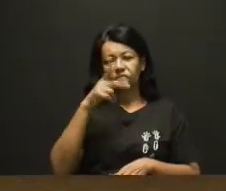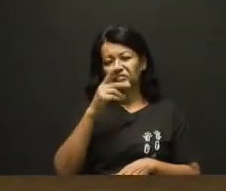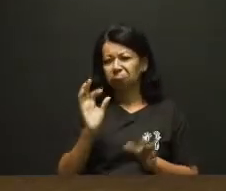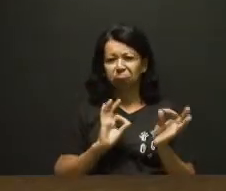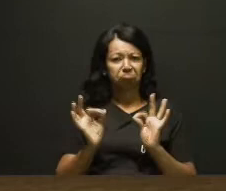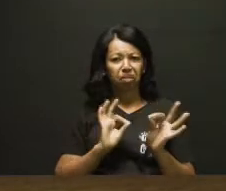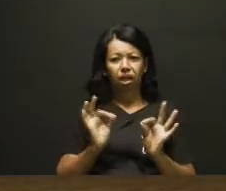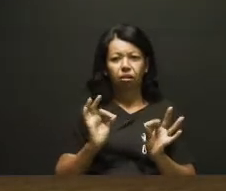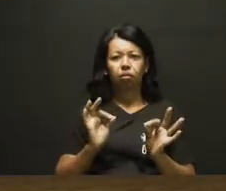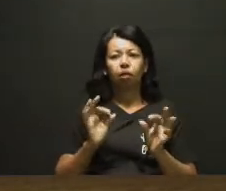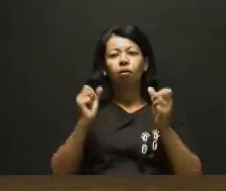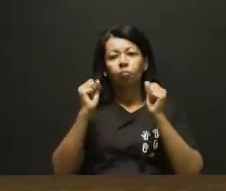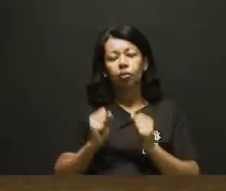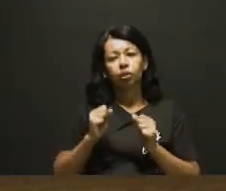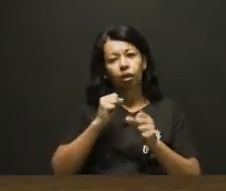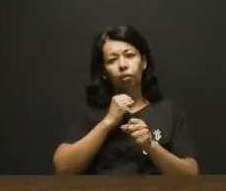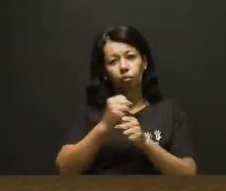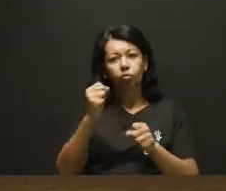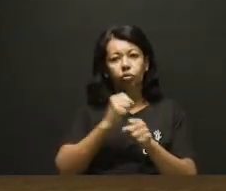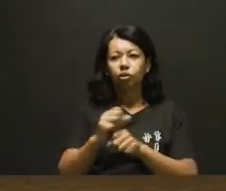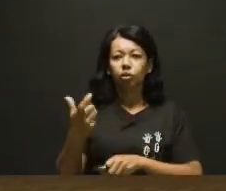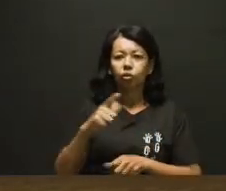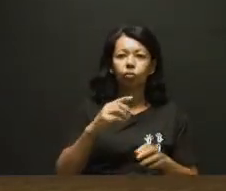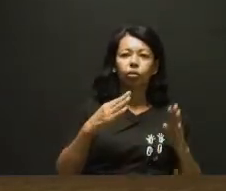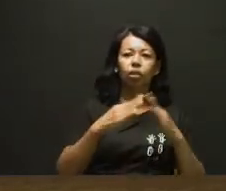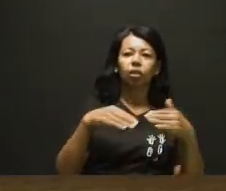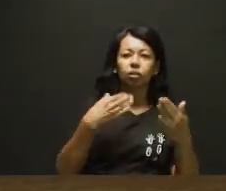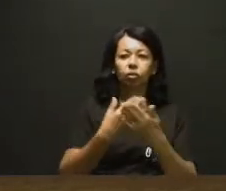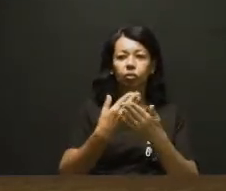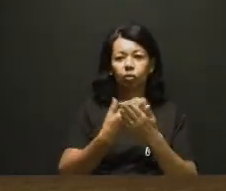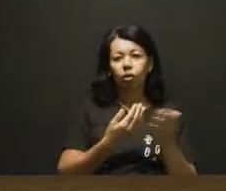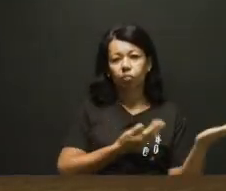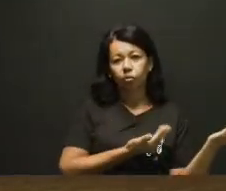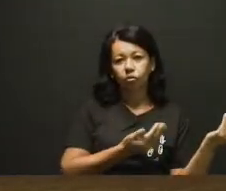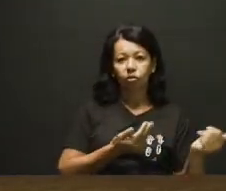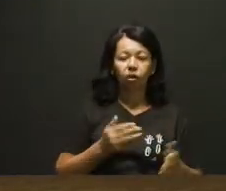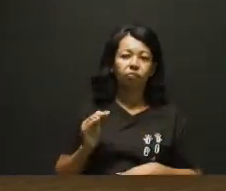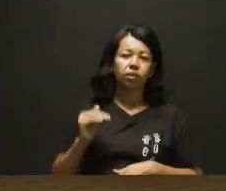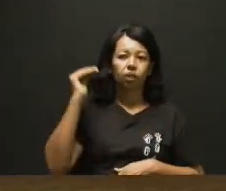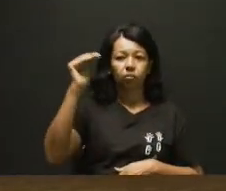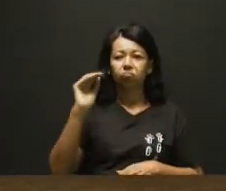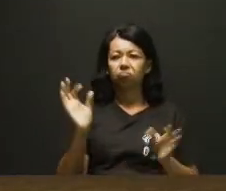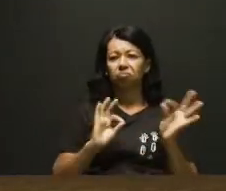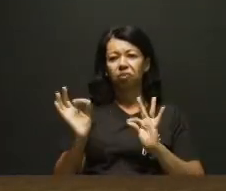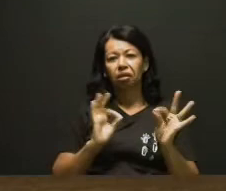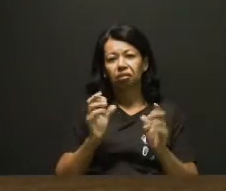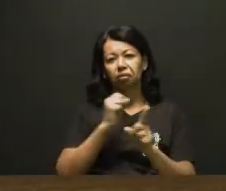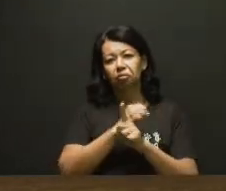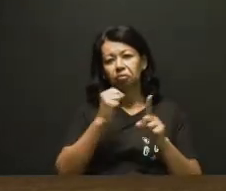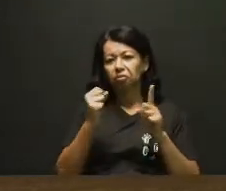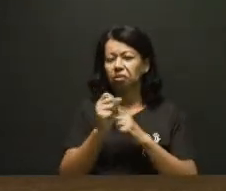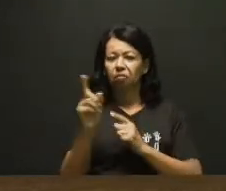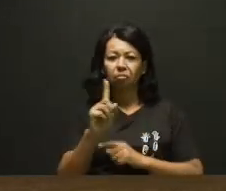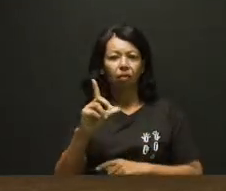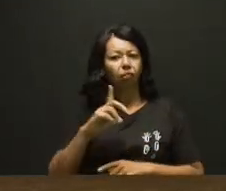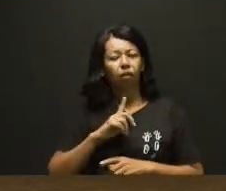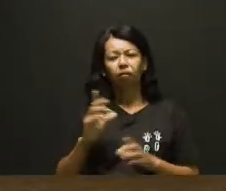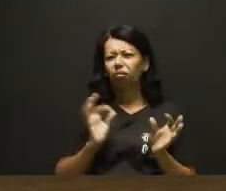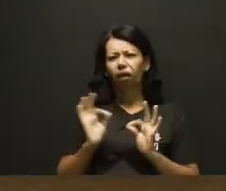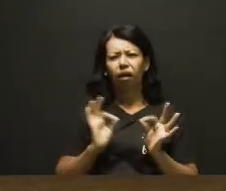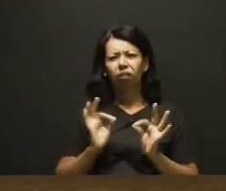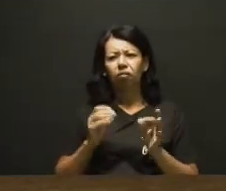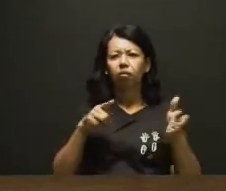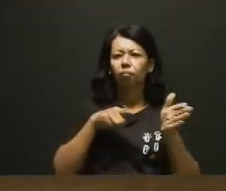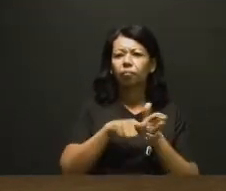escolas para os jovens e adultos não tem nada não tem não tem nada que envolve social pra eles não têm então eu questionei